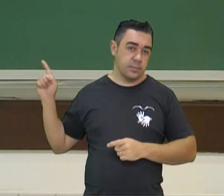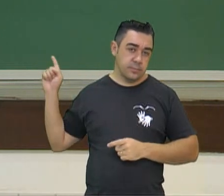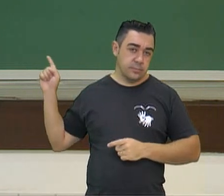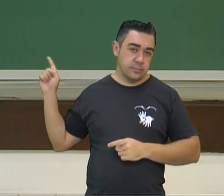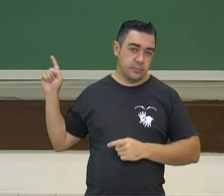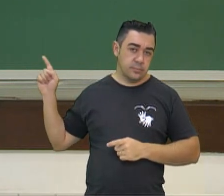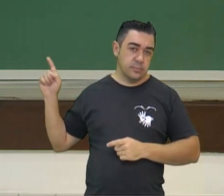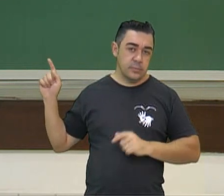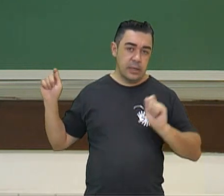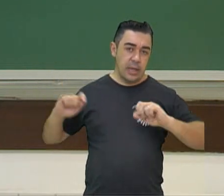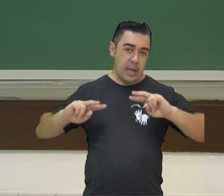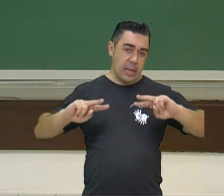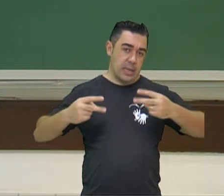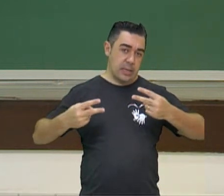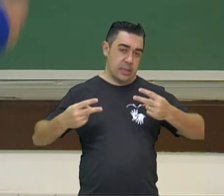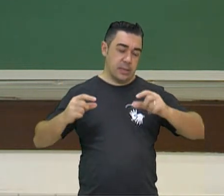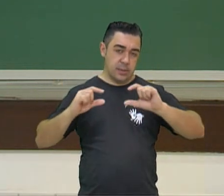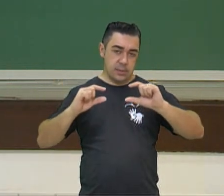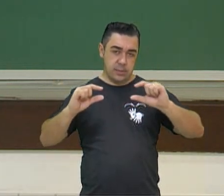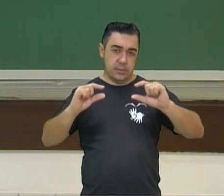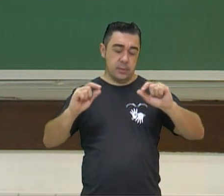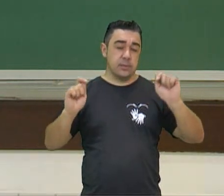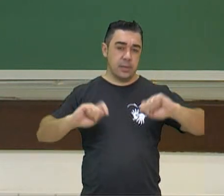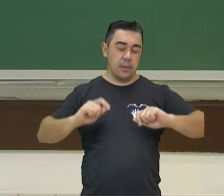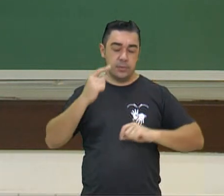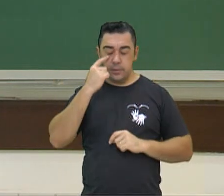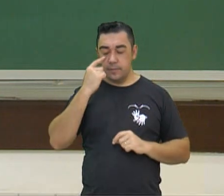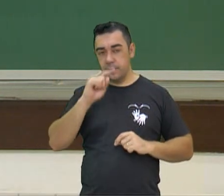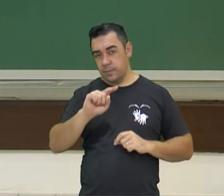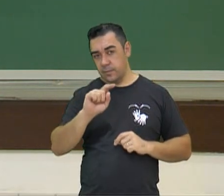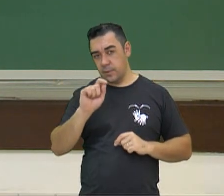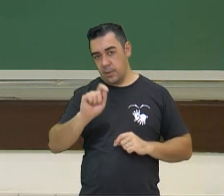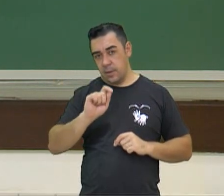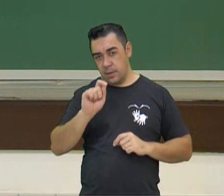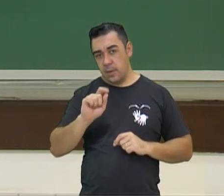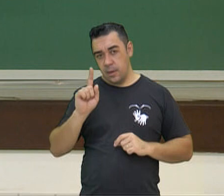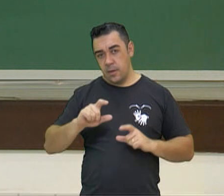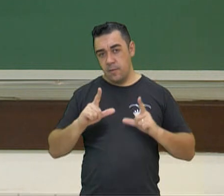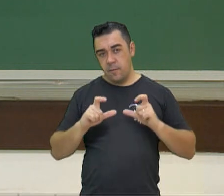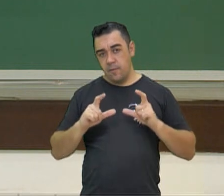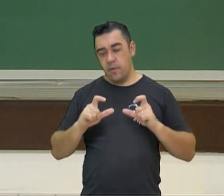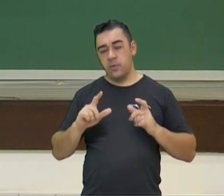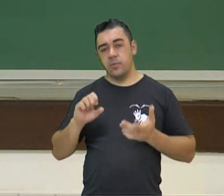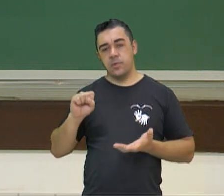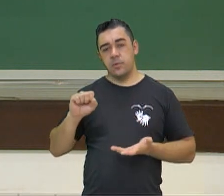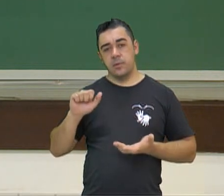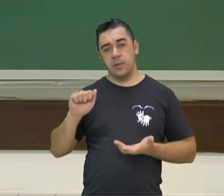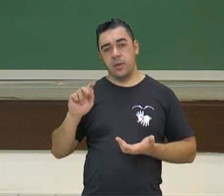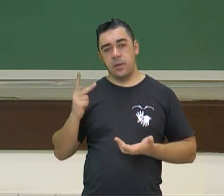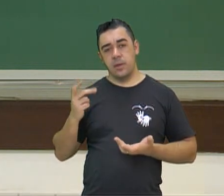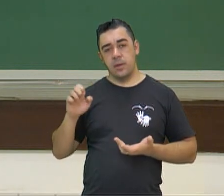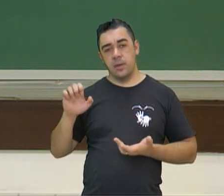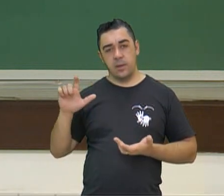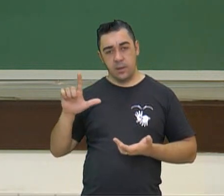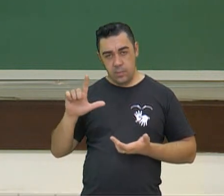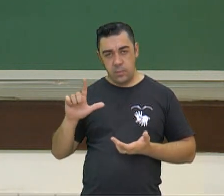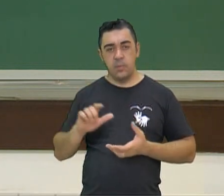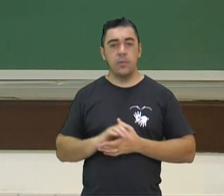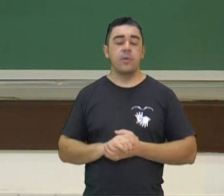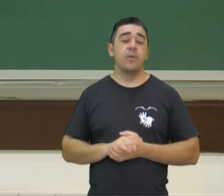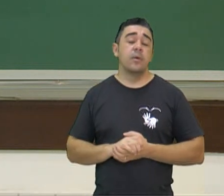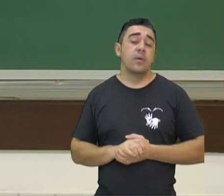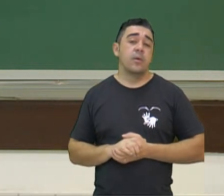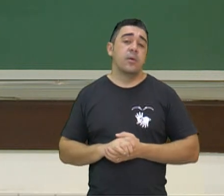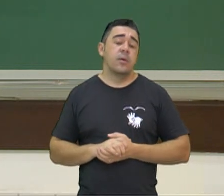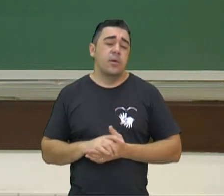Inclusive, o endereço do link que está posto está dizendo que essa foi tirada do Sahel, tem este poder. Até para